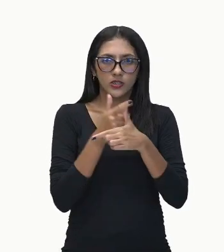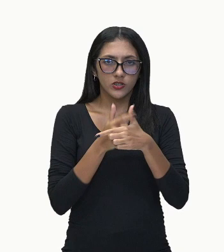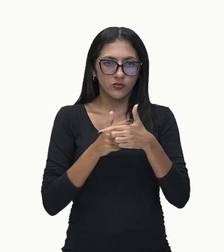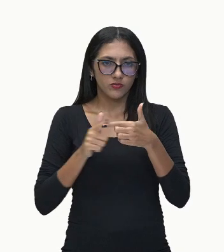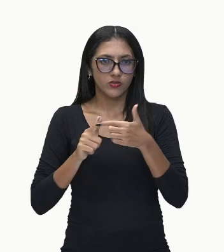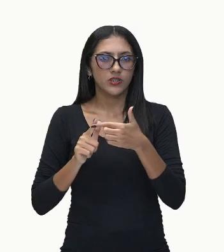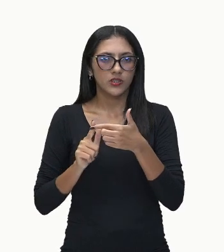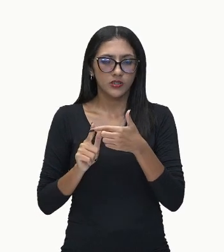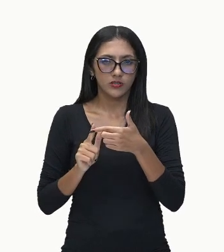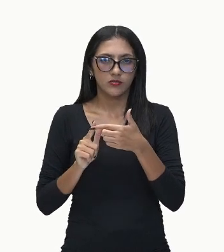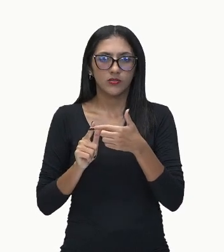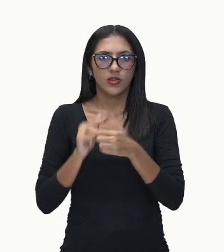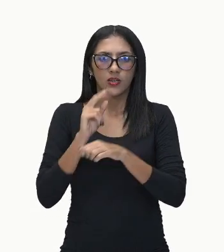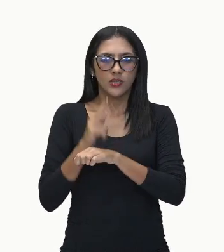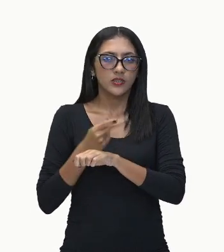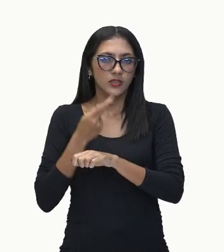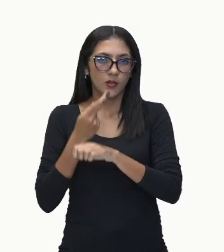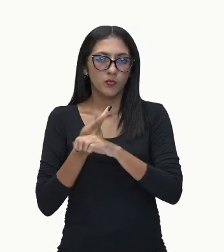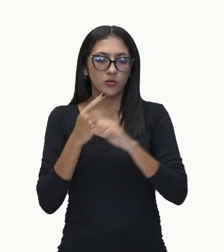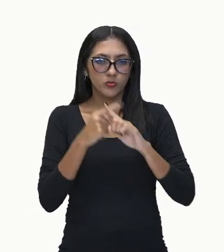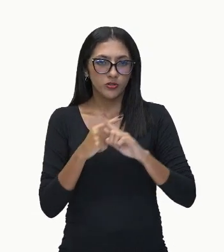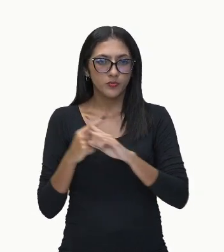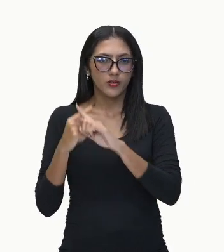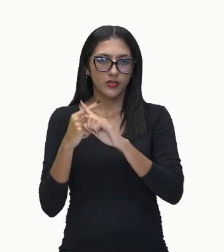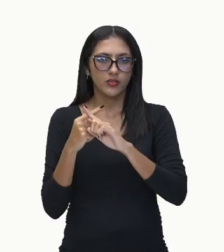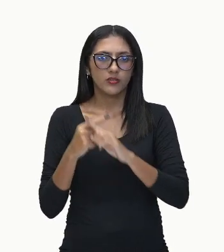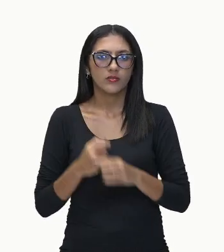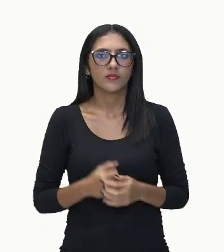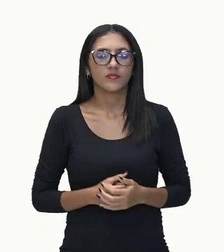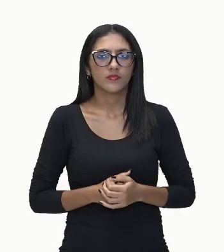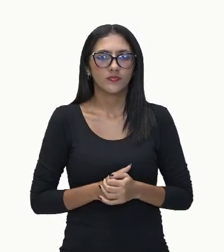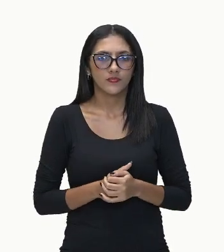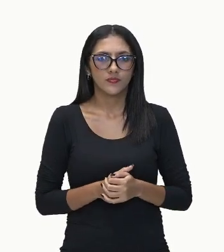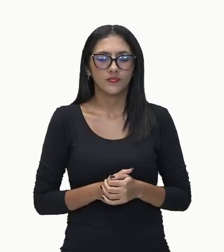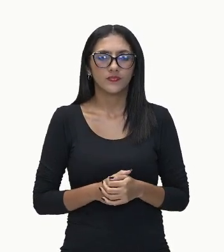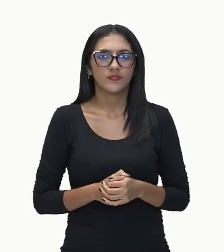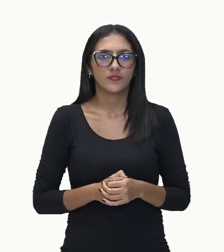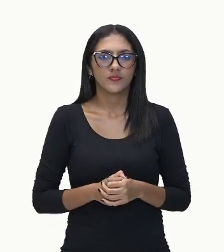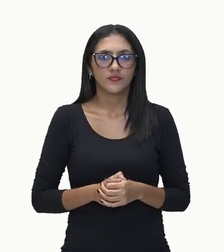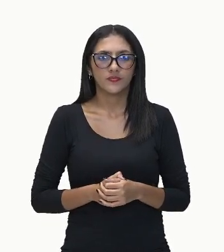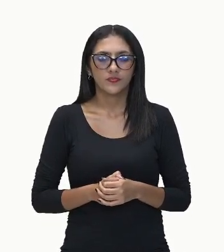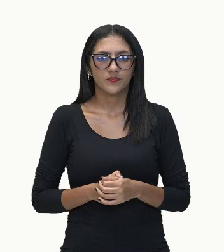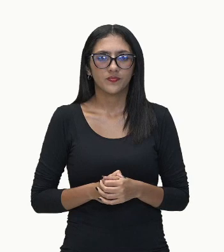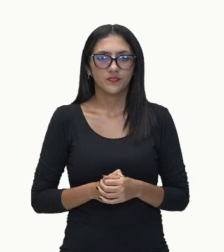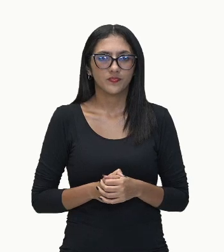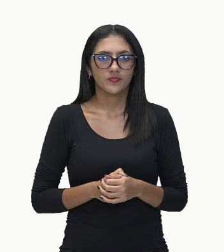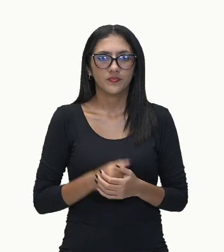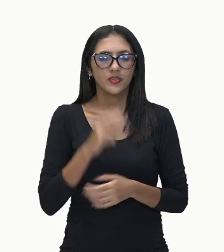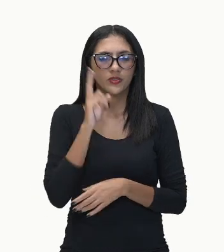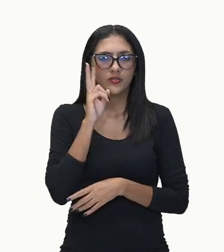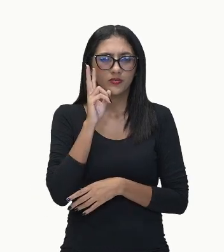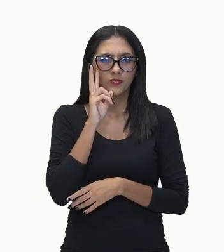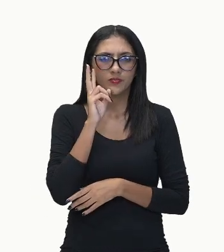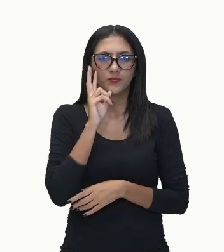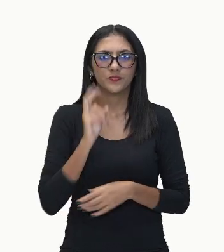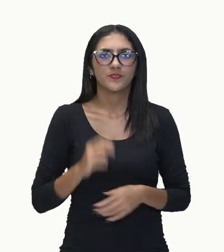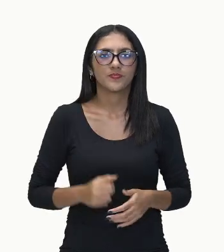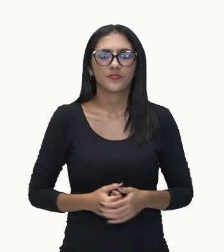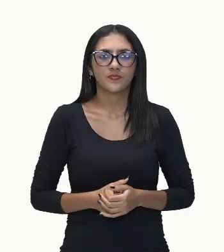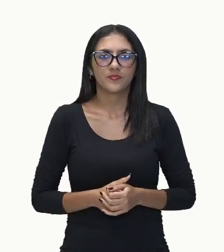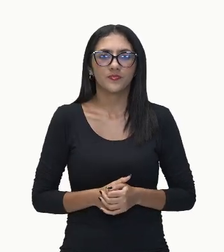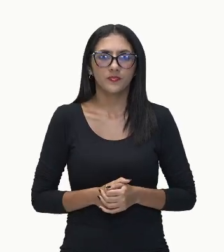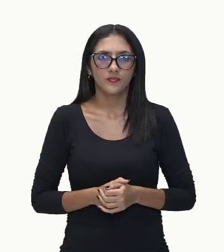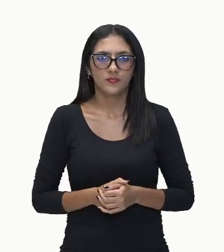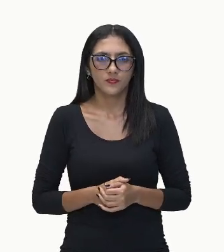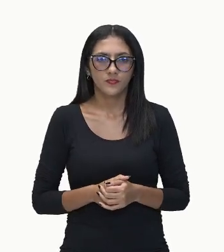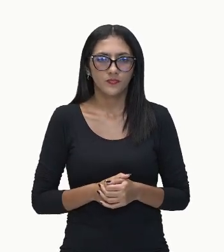a o termo que que representa o coeficiente linear marca bem o que o professor falou quanto é a